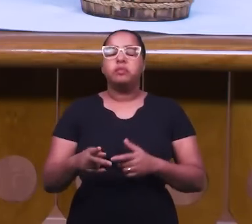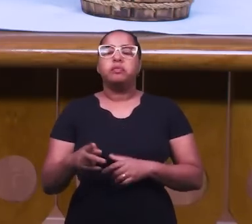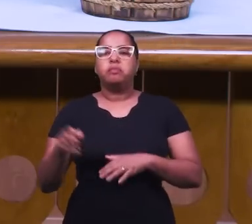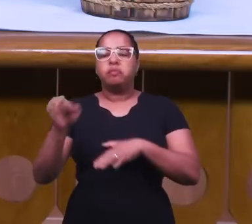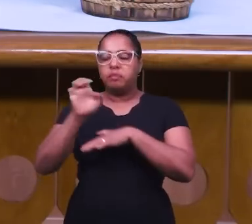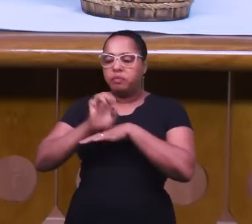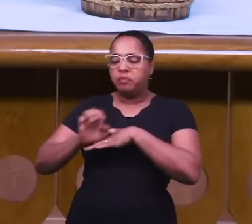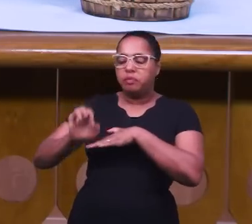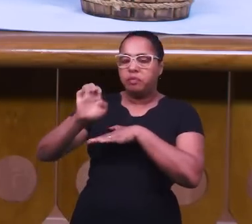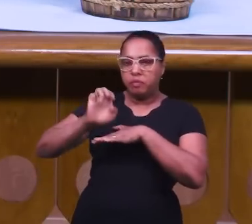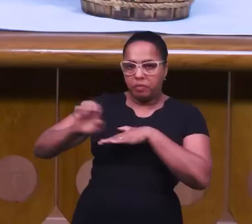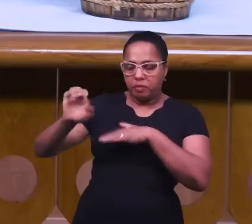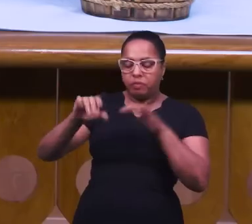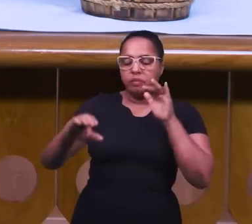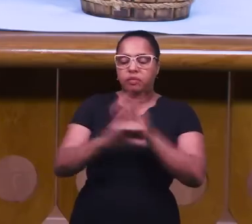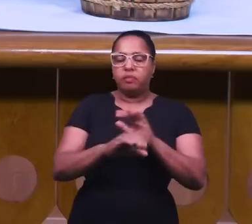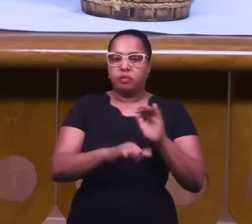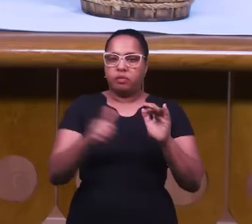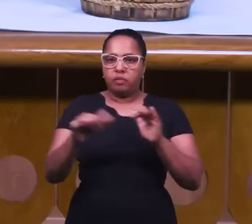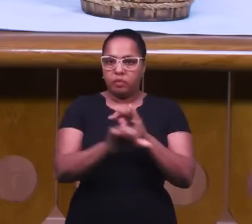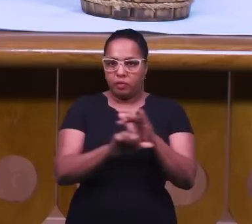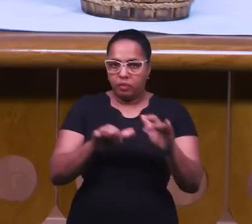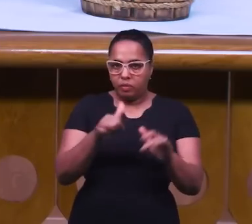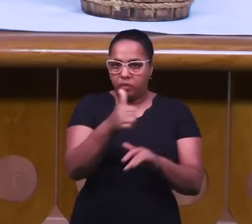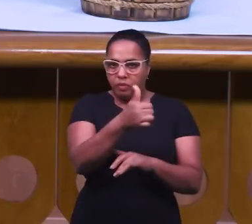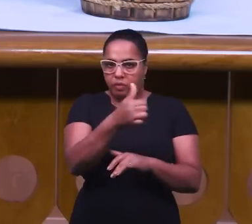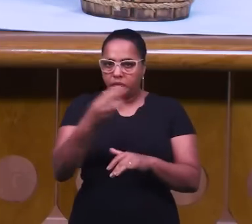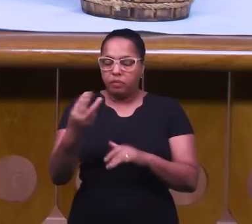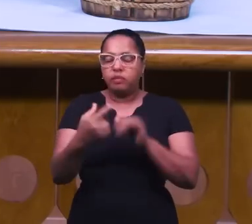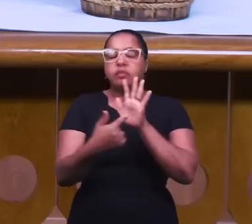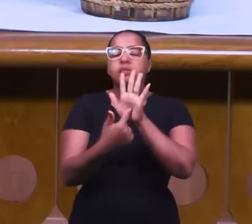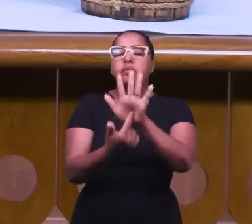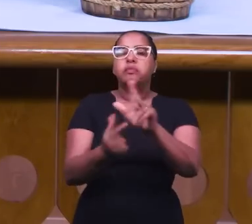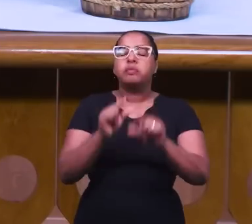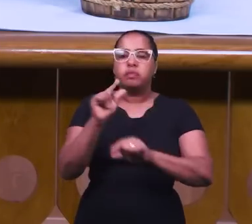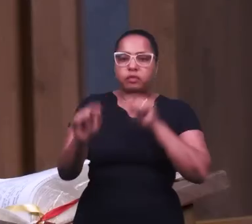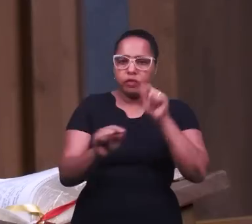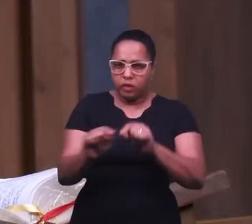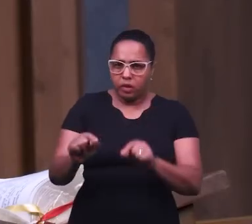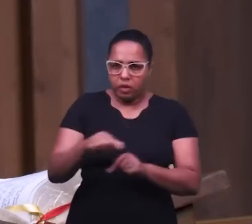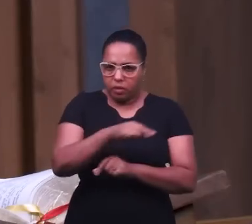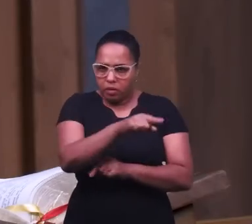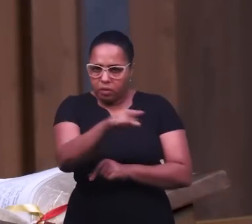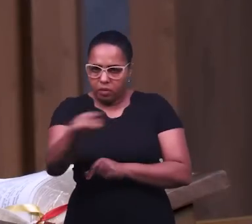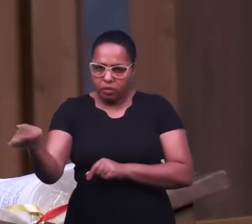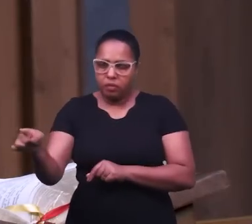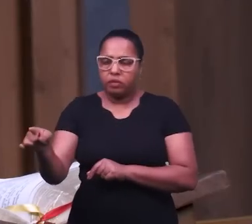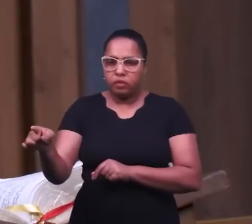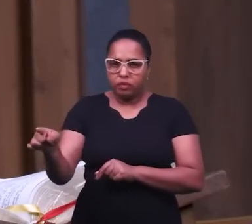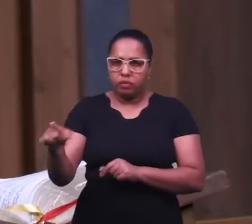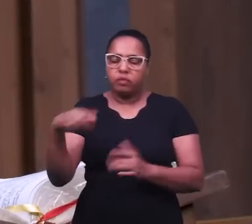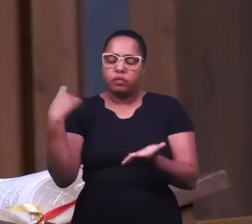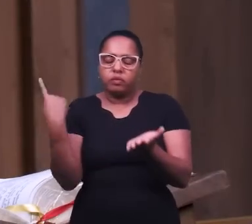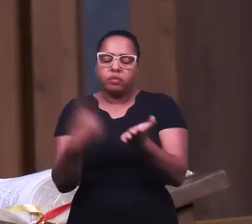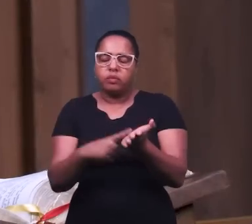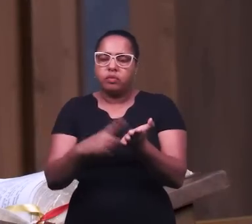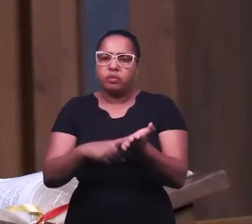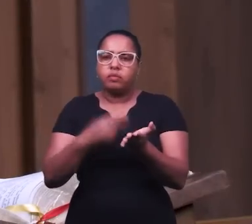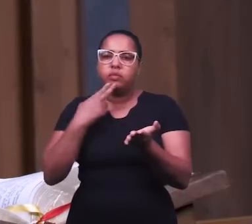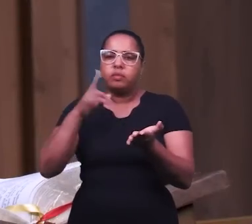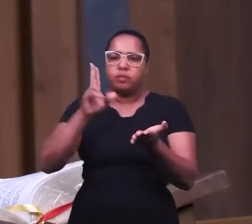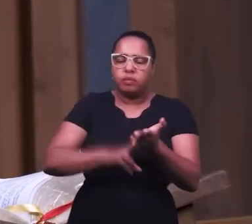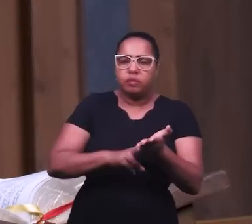aos Efésios, no capítulo 1, verso 13, Paulo vai dizer assim, vós já estáis